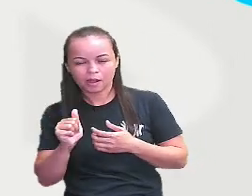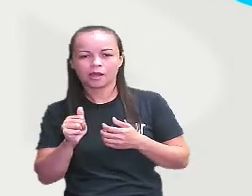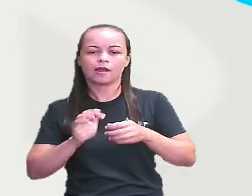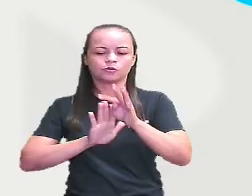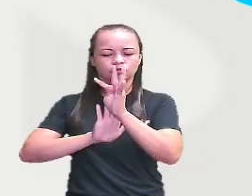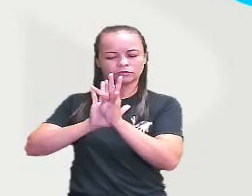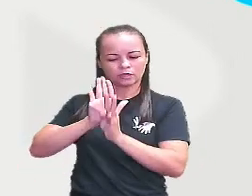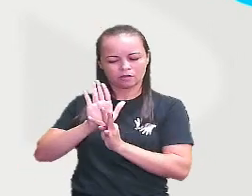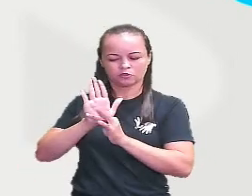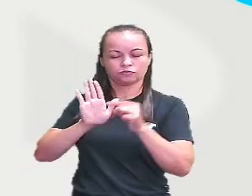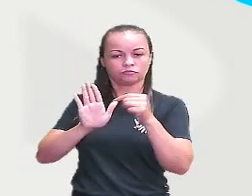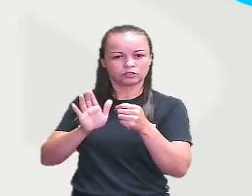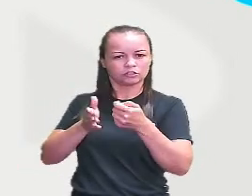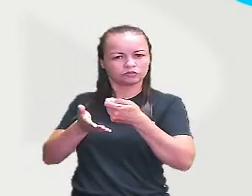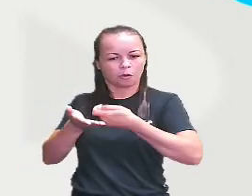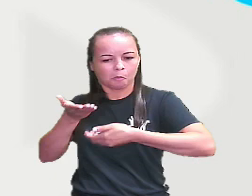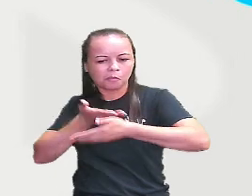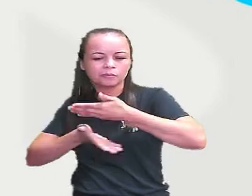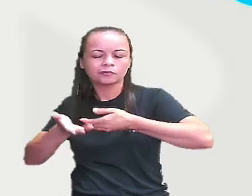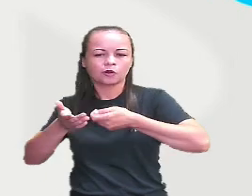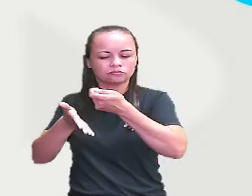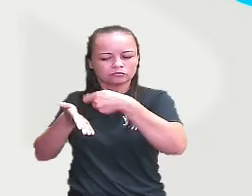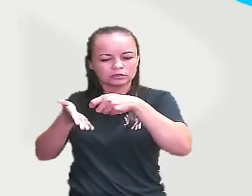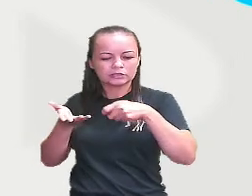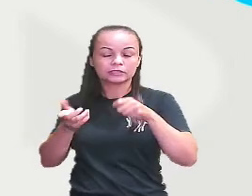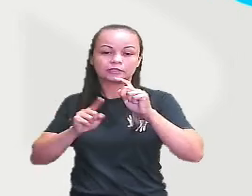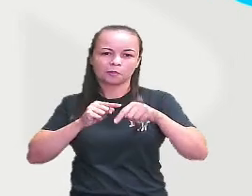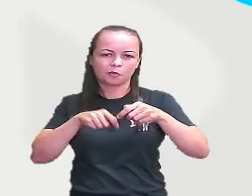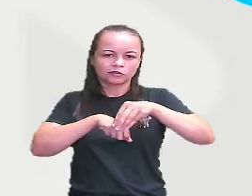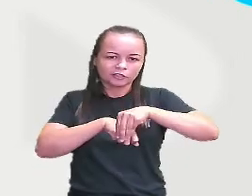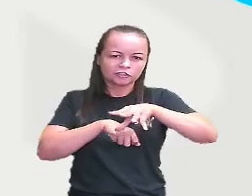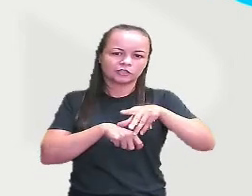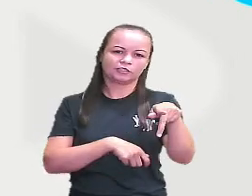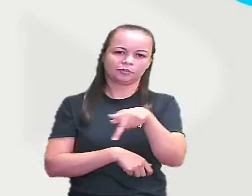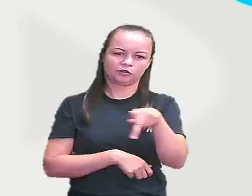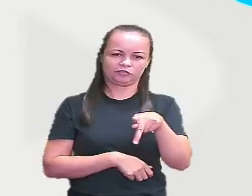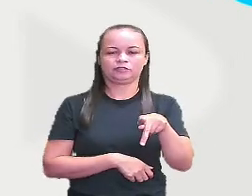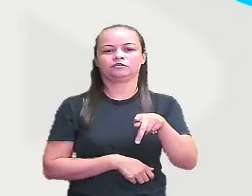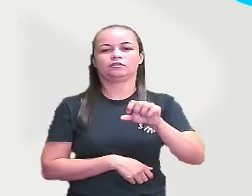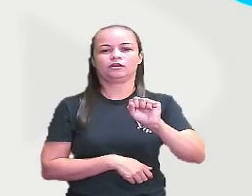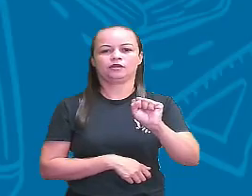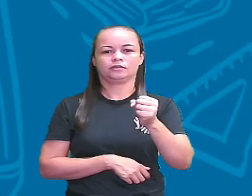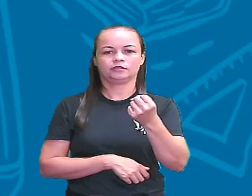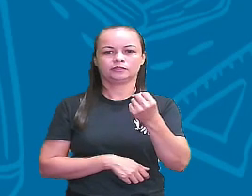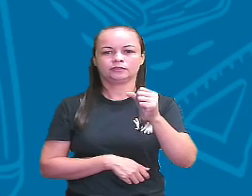produzir depois de todas as dicas da professora Samara. Tchau, tchau.